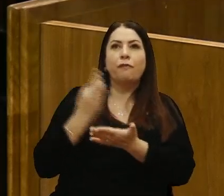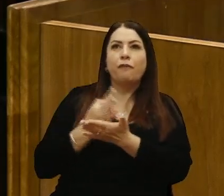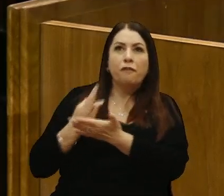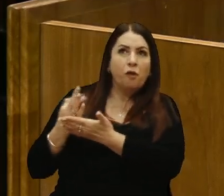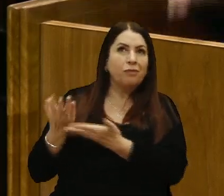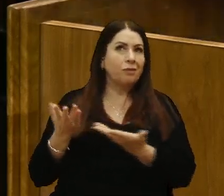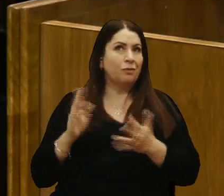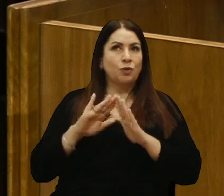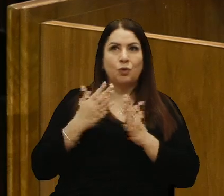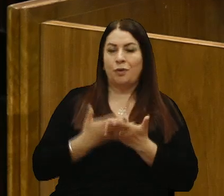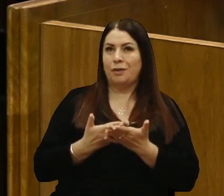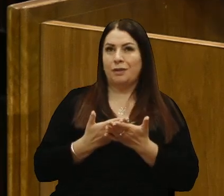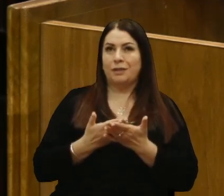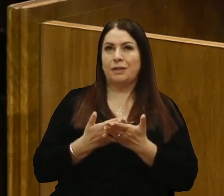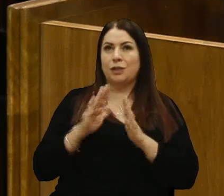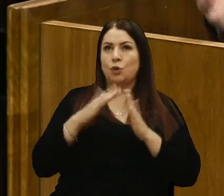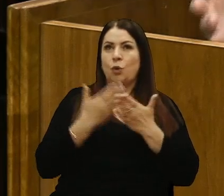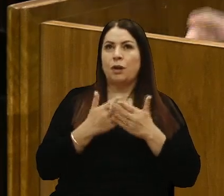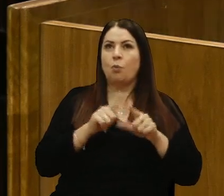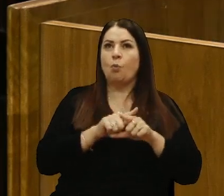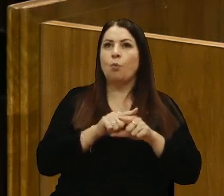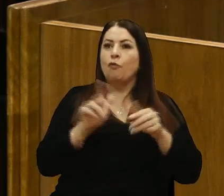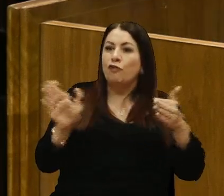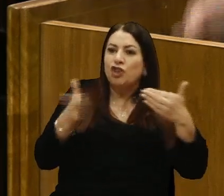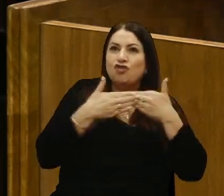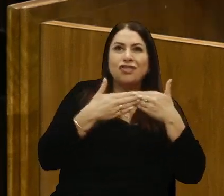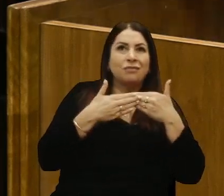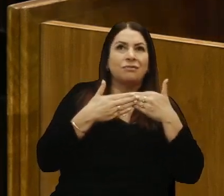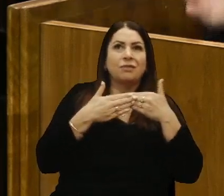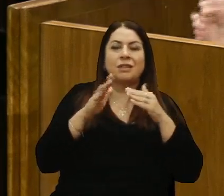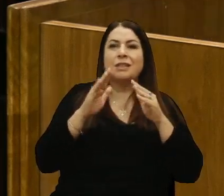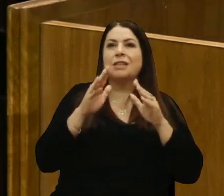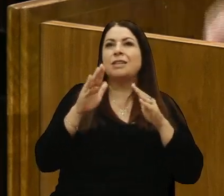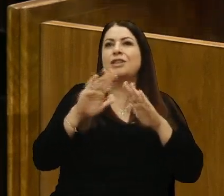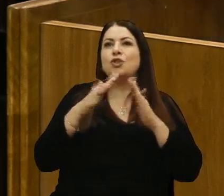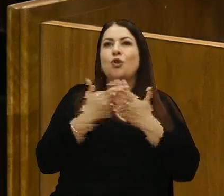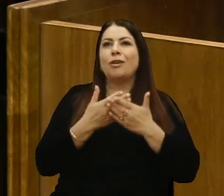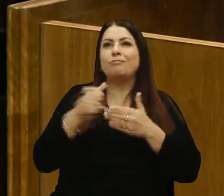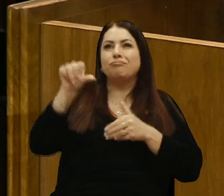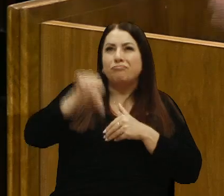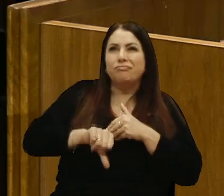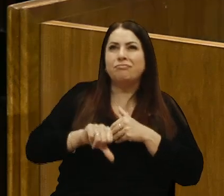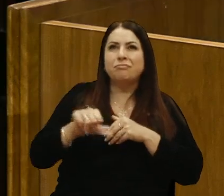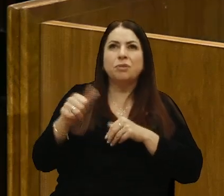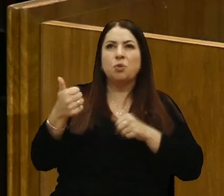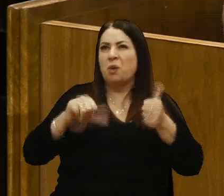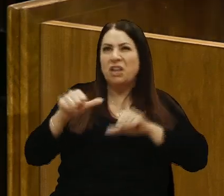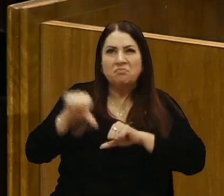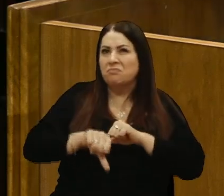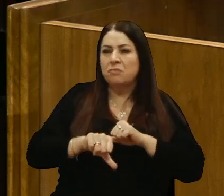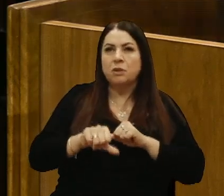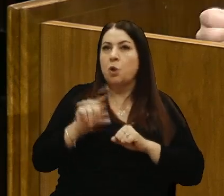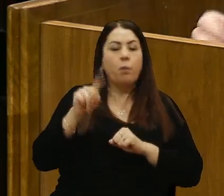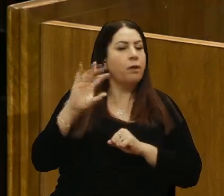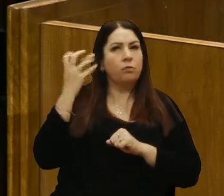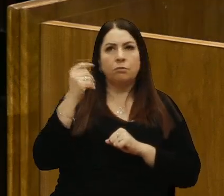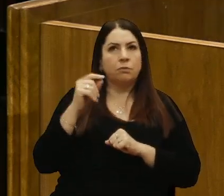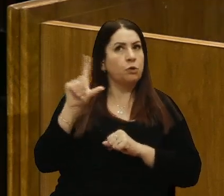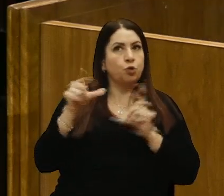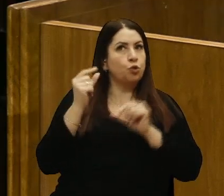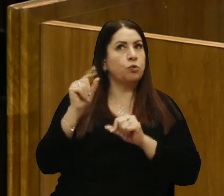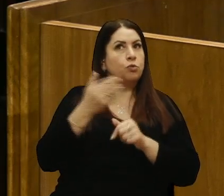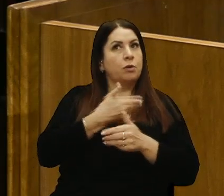para a escola, escolas estarem fechando, escolas de má qualidade. Isso não é natural, são decisões de